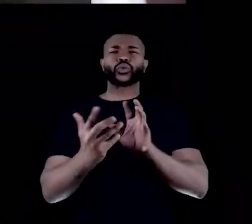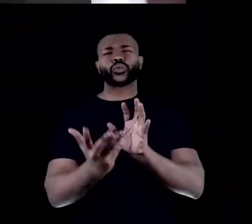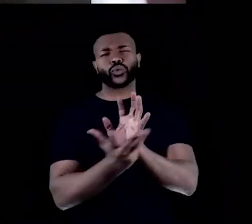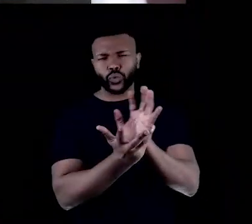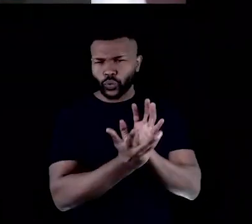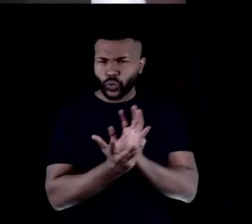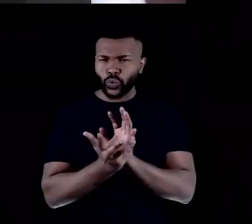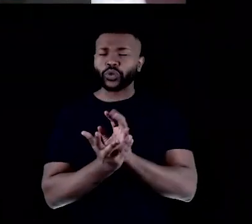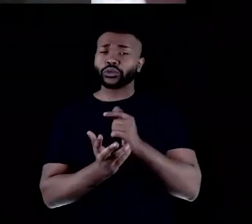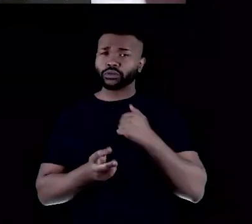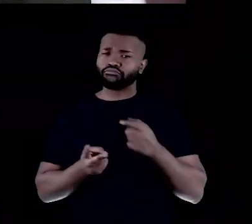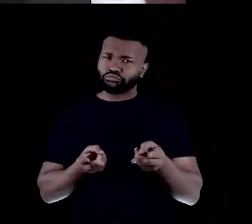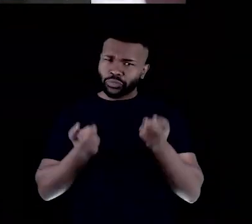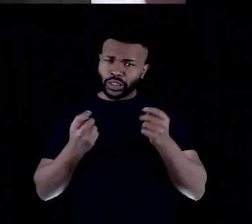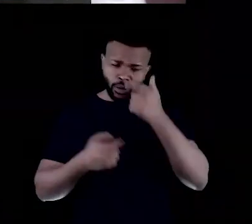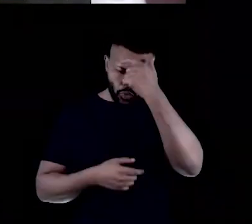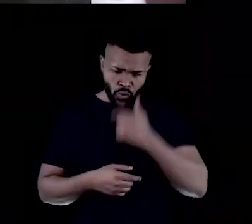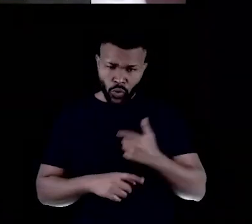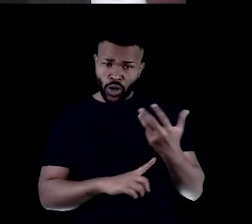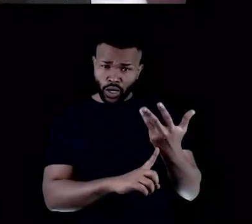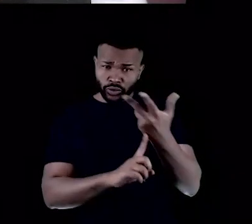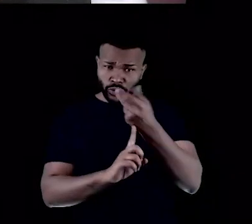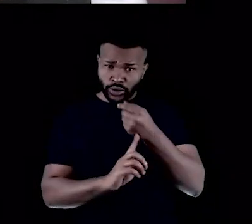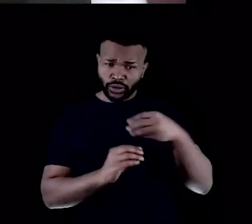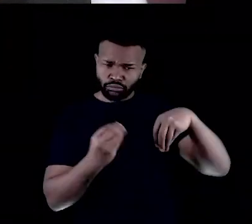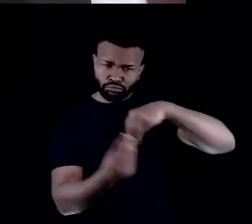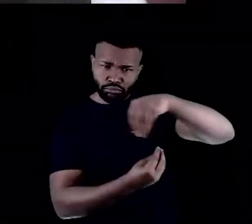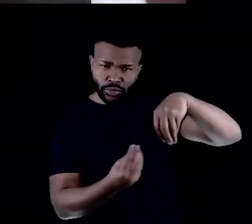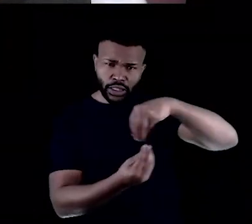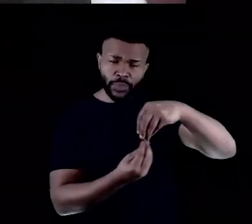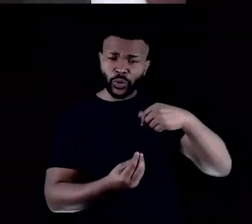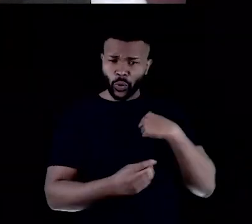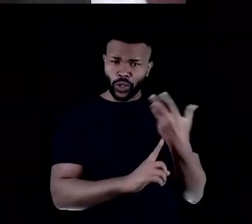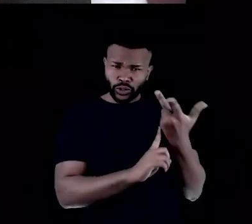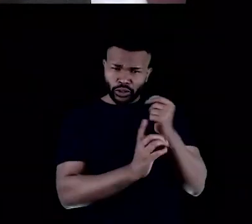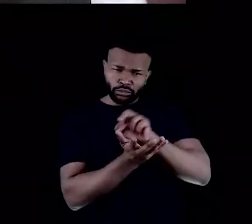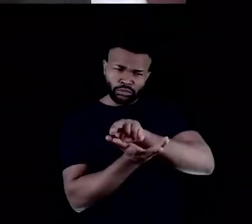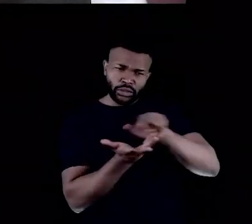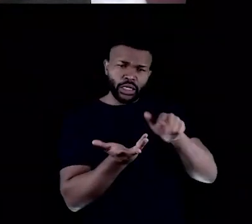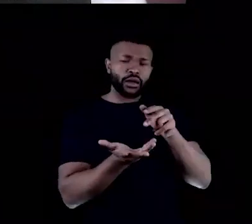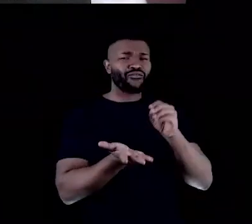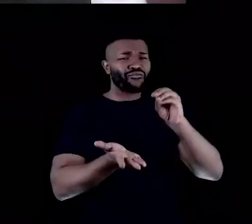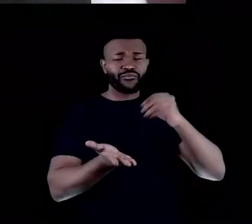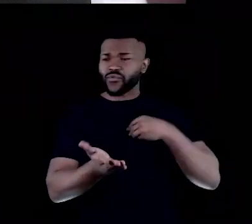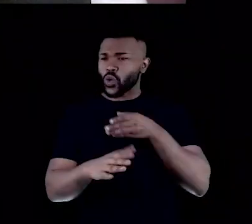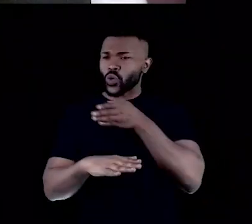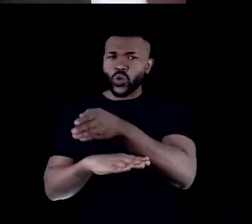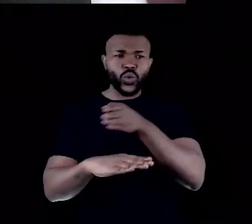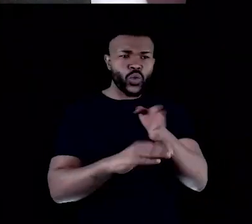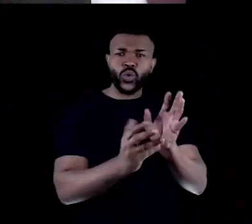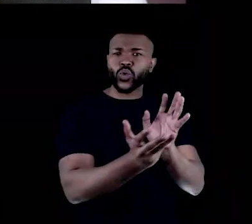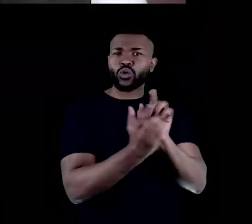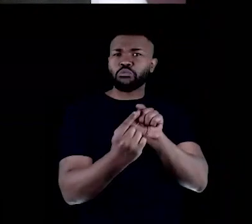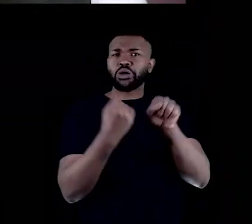sobre os grupos, até eu me vejo, enquanto artista híbrido ou multiartista, eu me vejo um pouco desamparado de